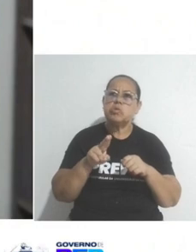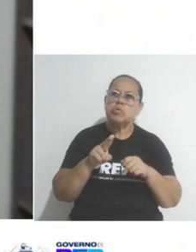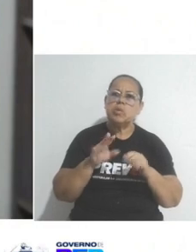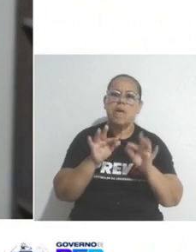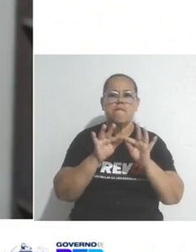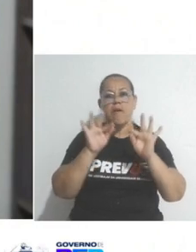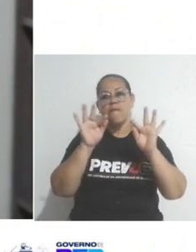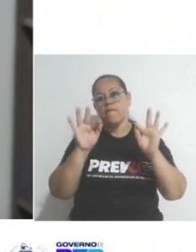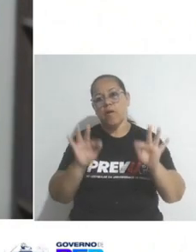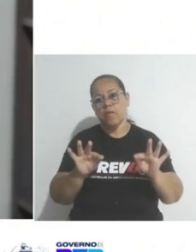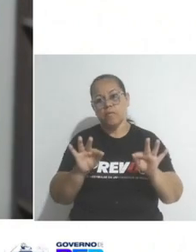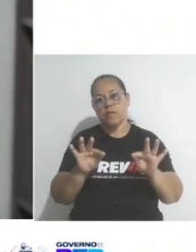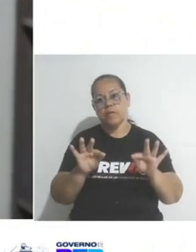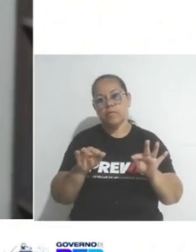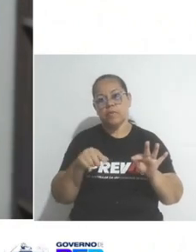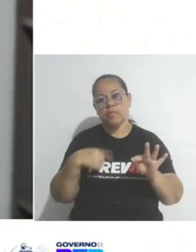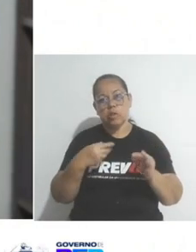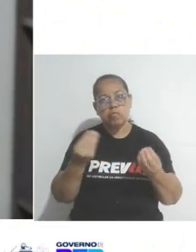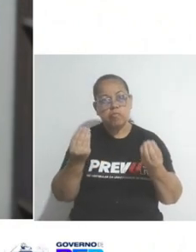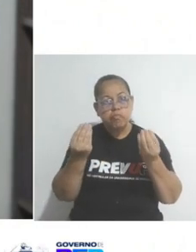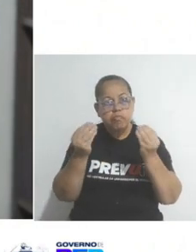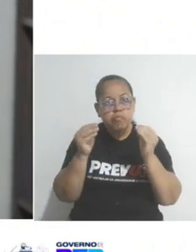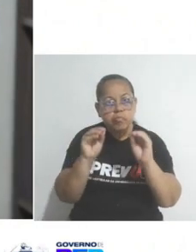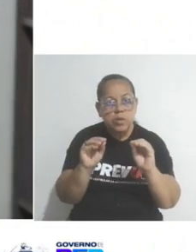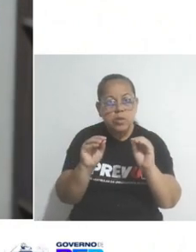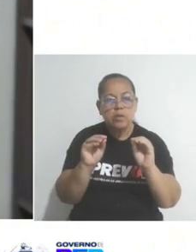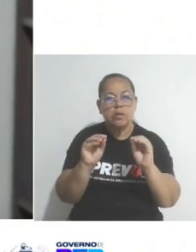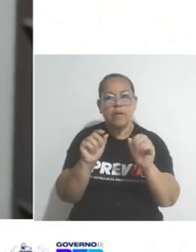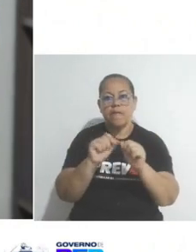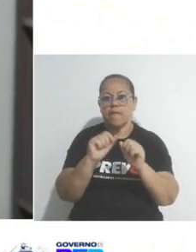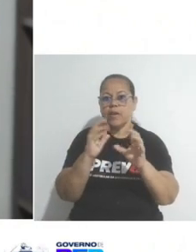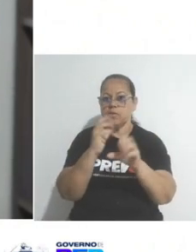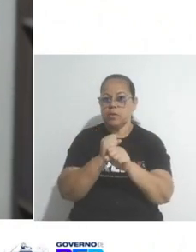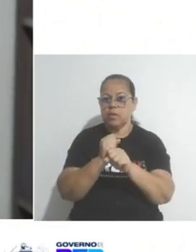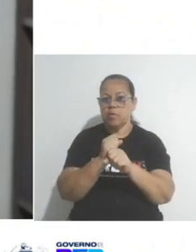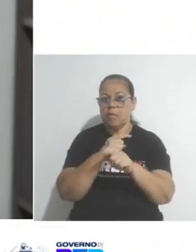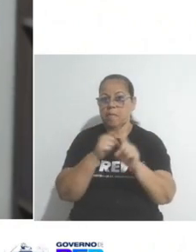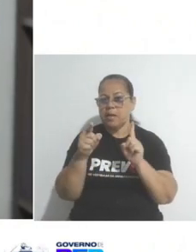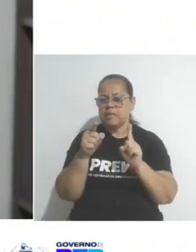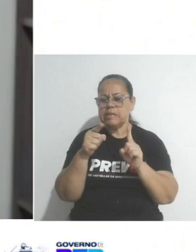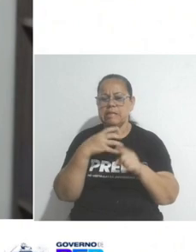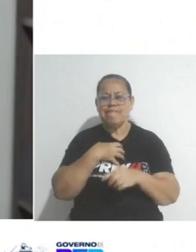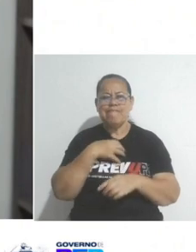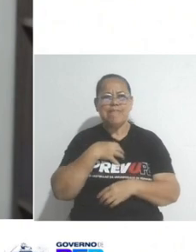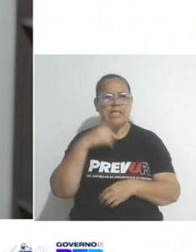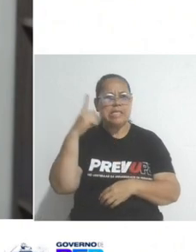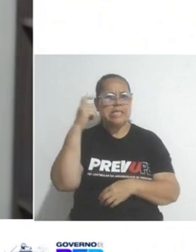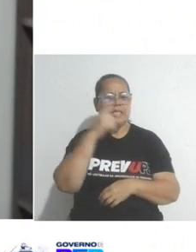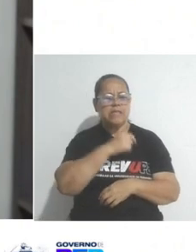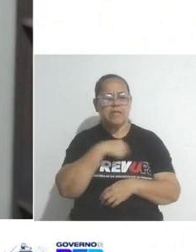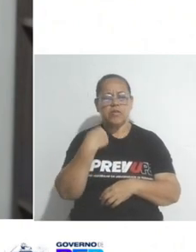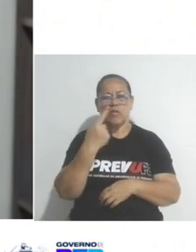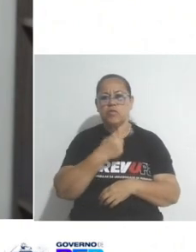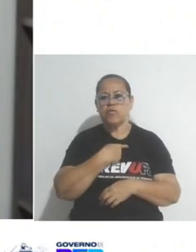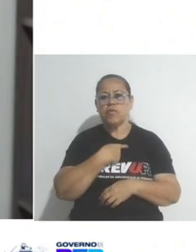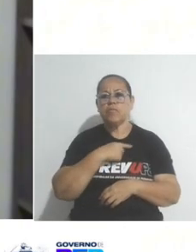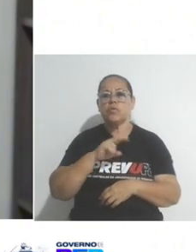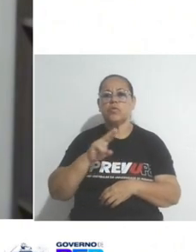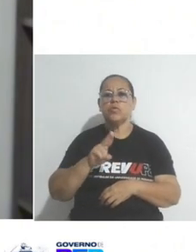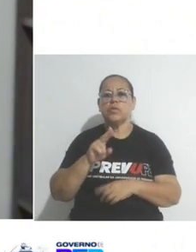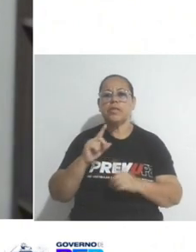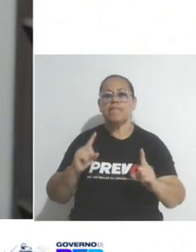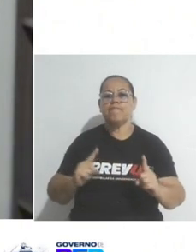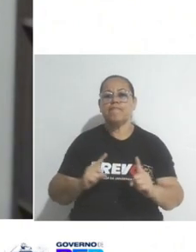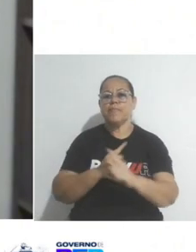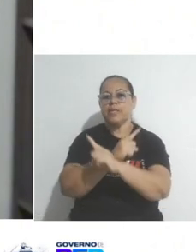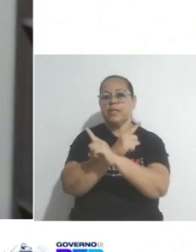fórmula e a gente aplica o dado a fórmula e faz o cálculo mas se você tiver dificuldade de usar a fórmula a vai usar regra de 3